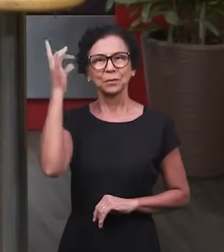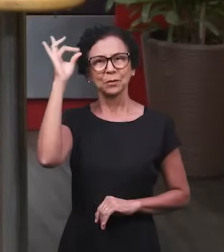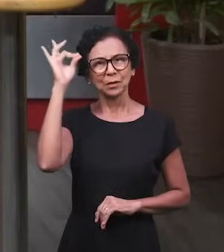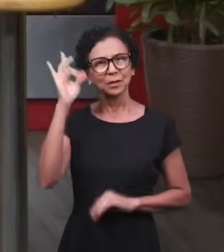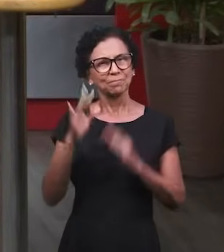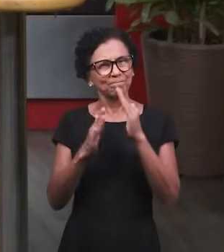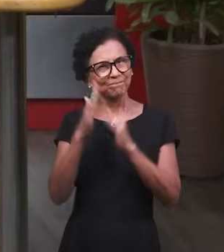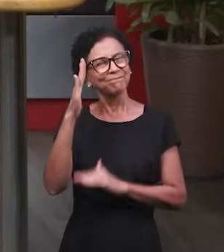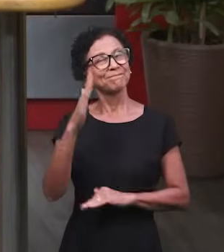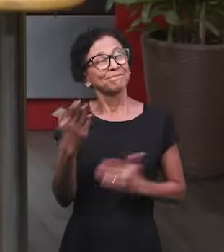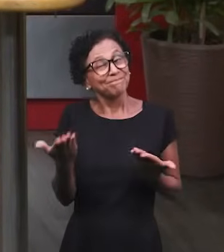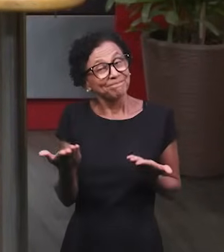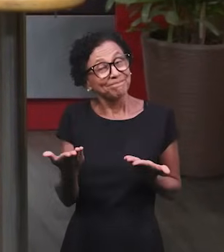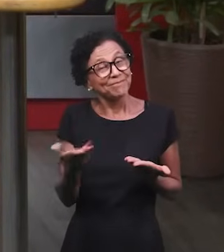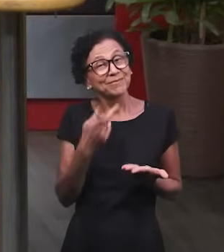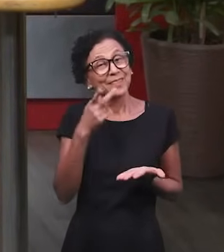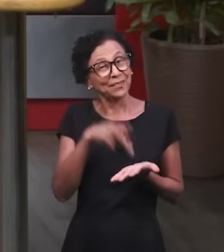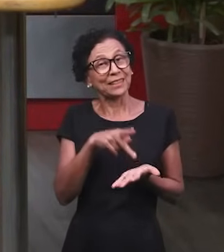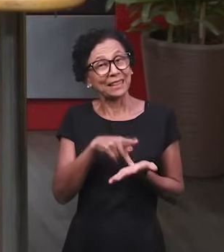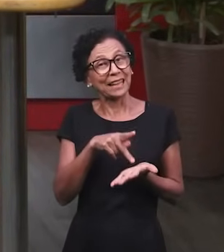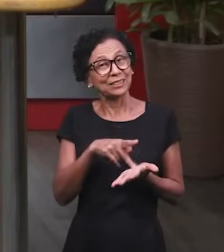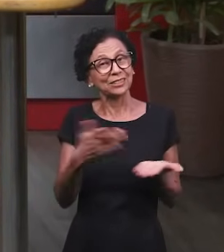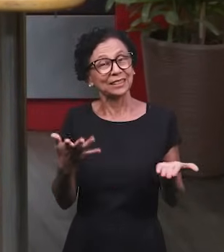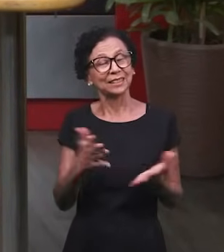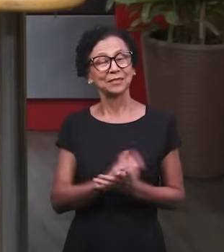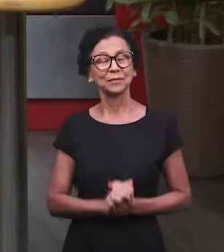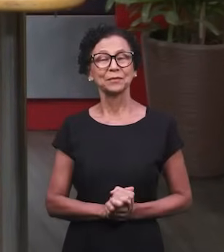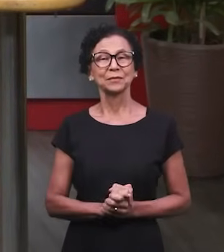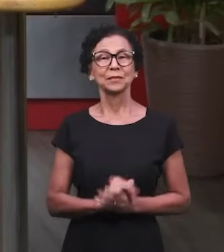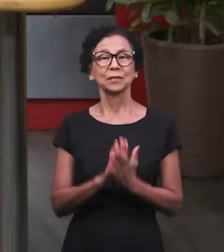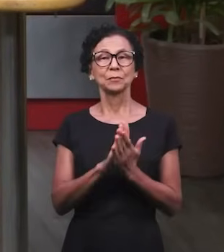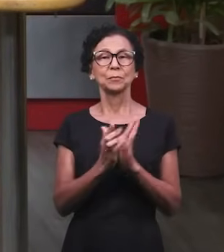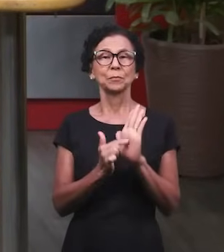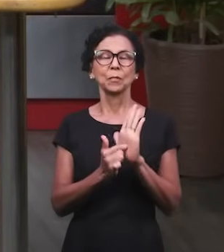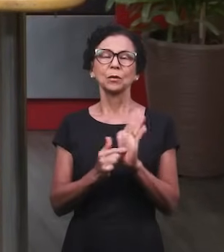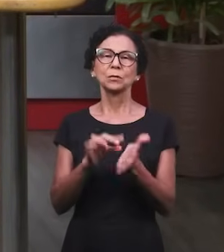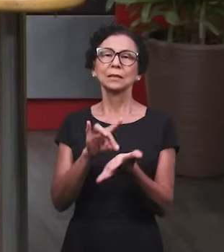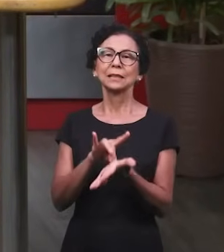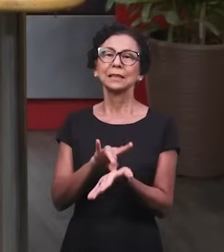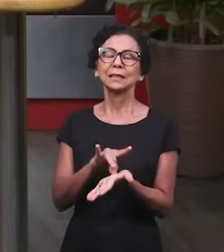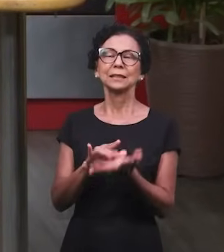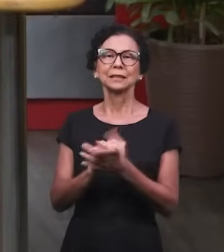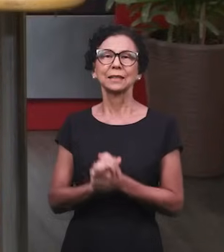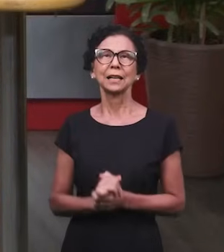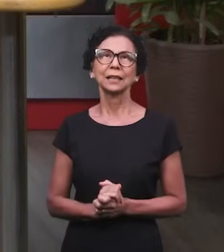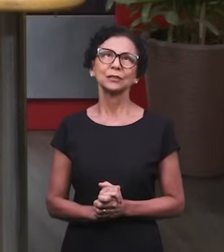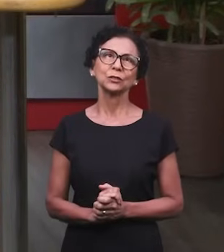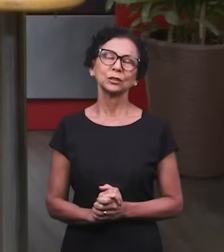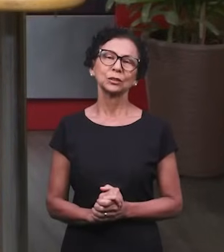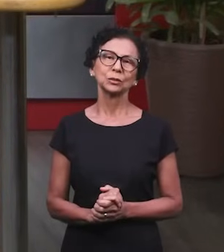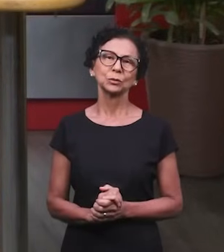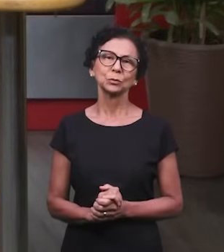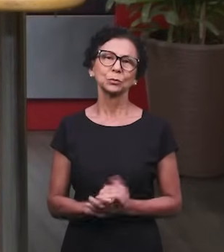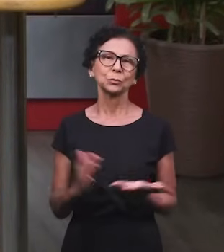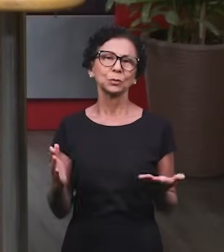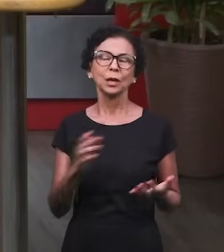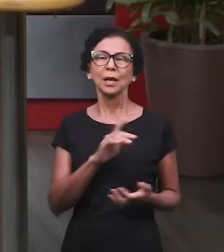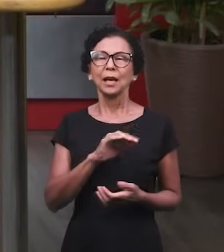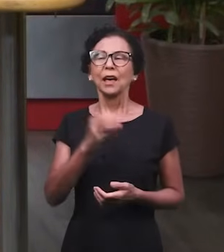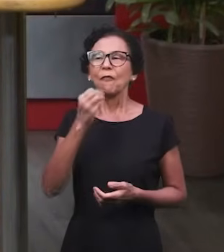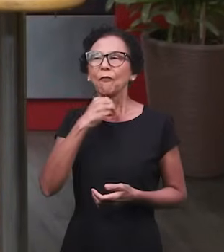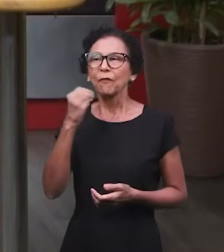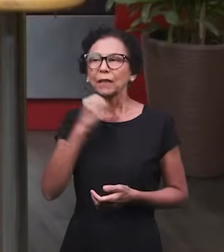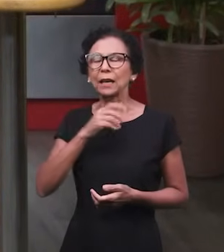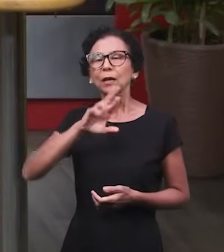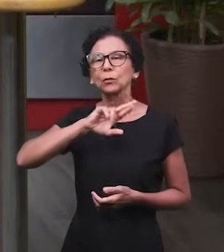tamb também estão na frente essas mulher não tem jeito falar então a a palavra de Deus aqui ela mostra uma realidade da questão física e não a questão